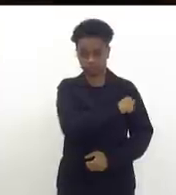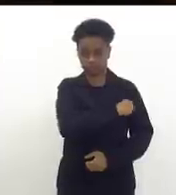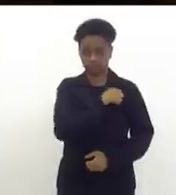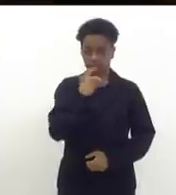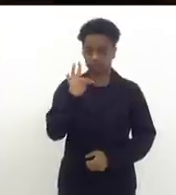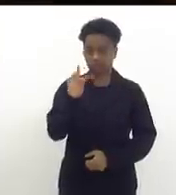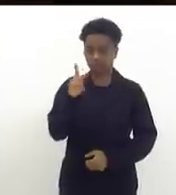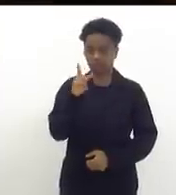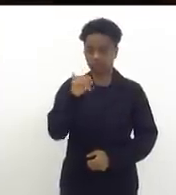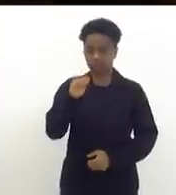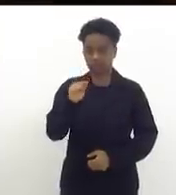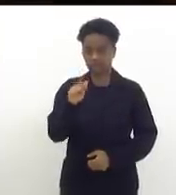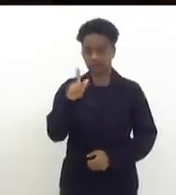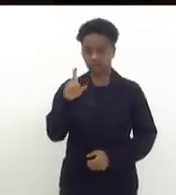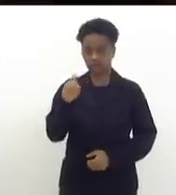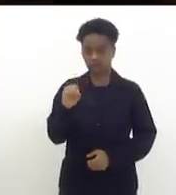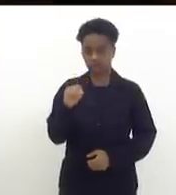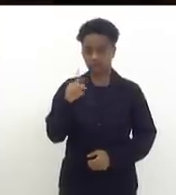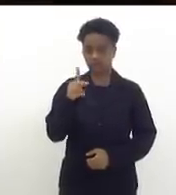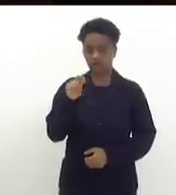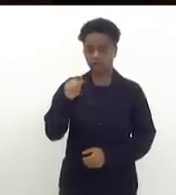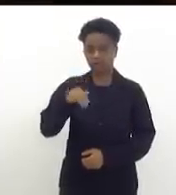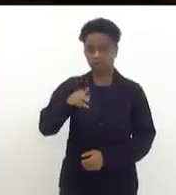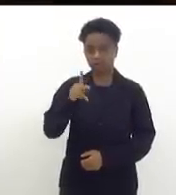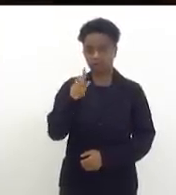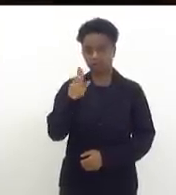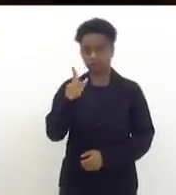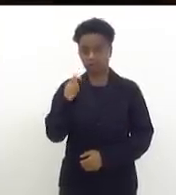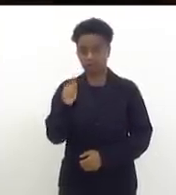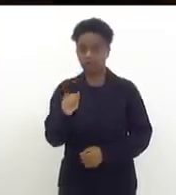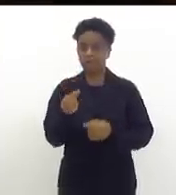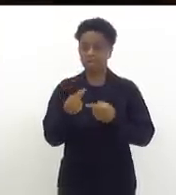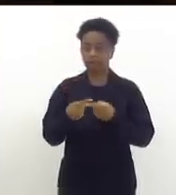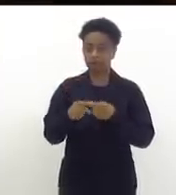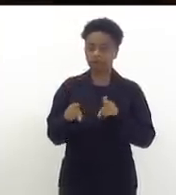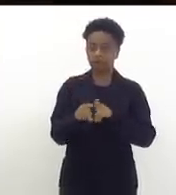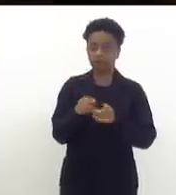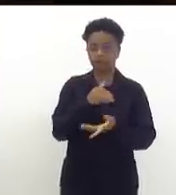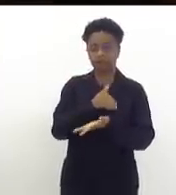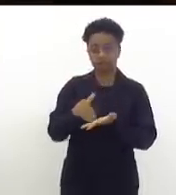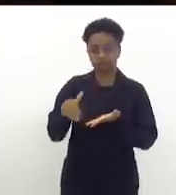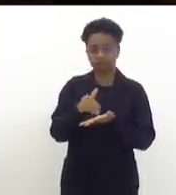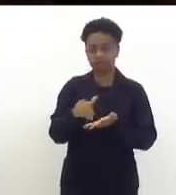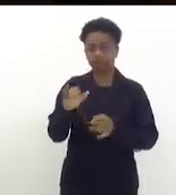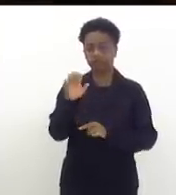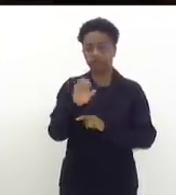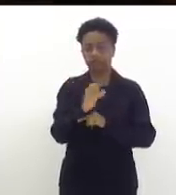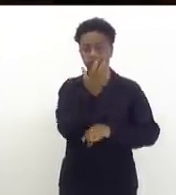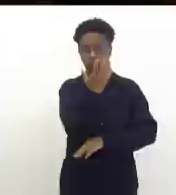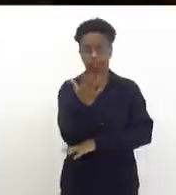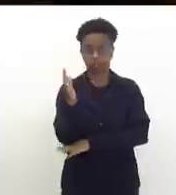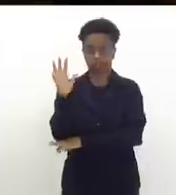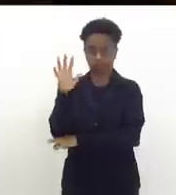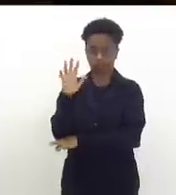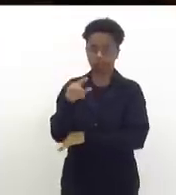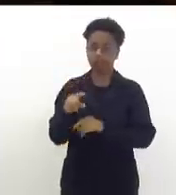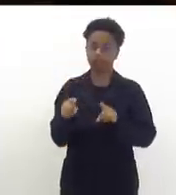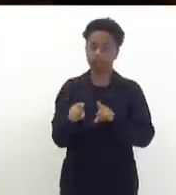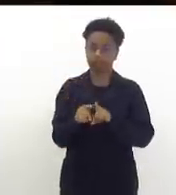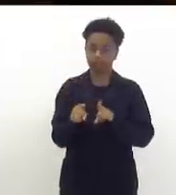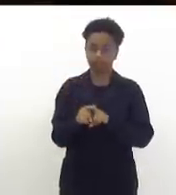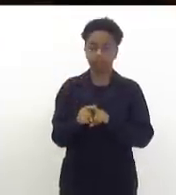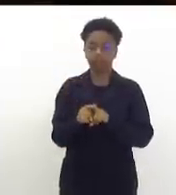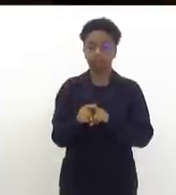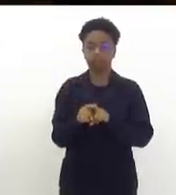Thiago Pampulha que acumula a secretaria de estado do ambiente e Por